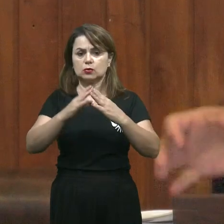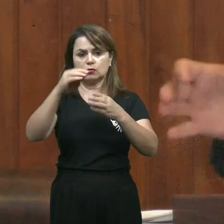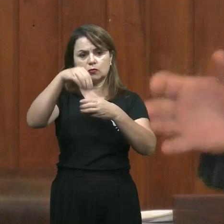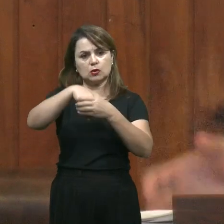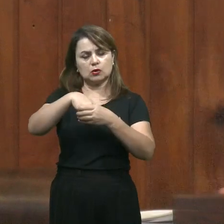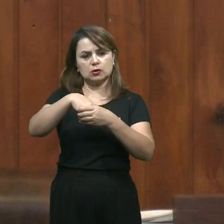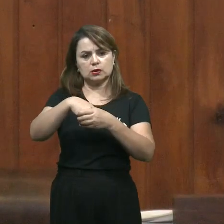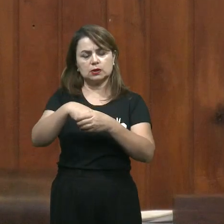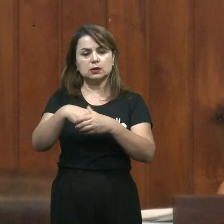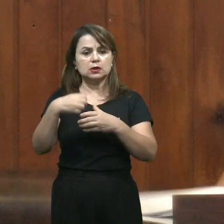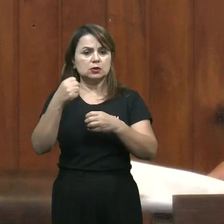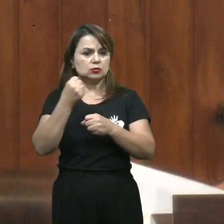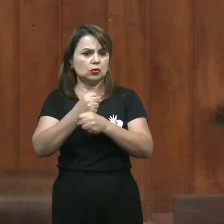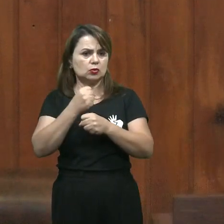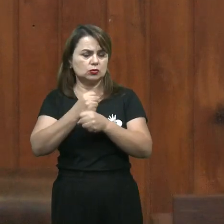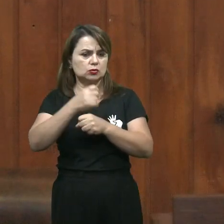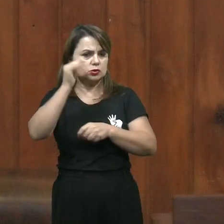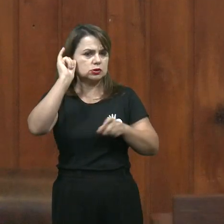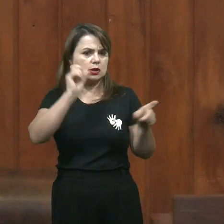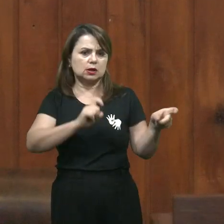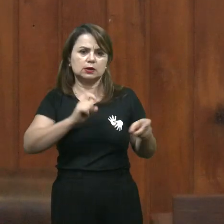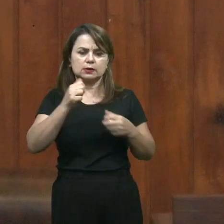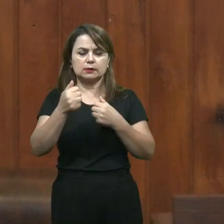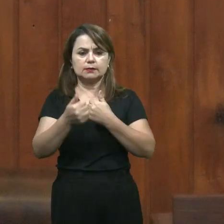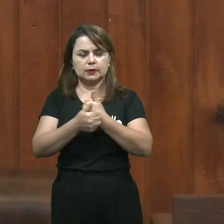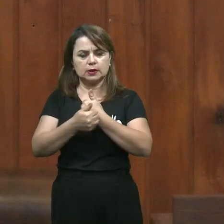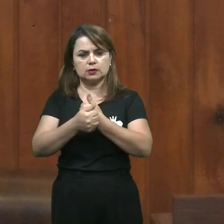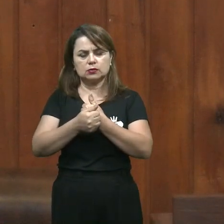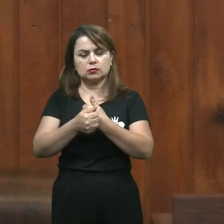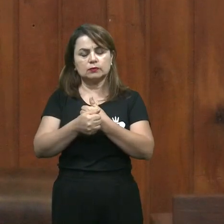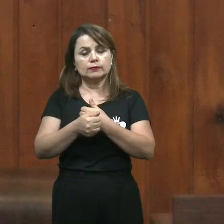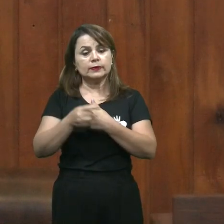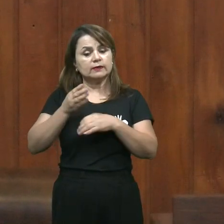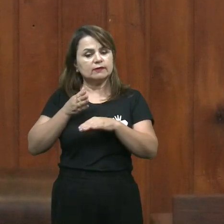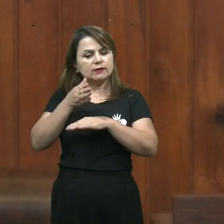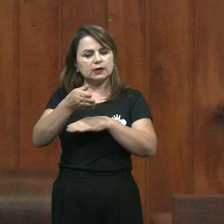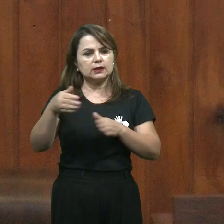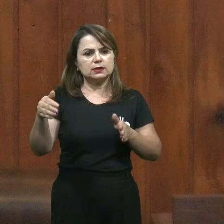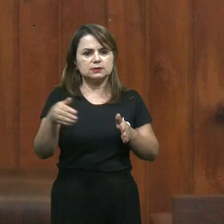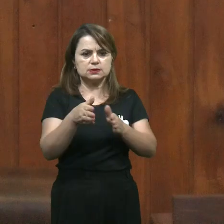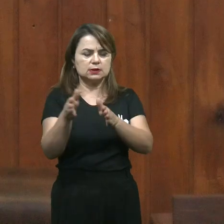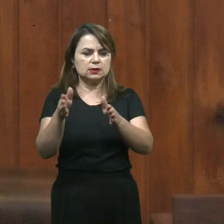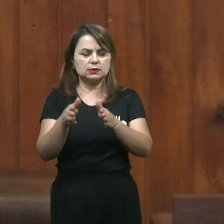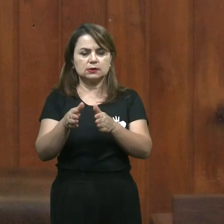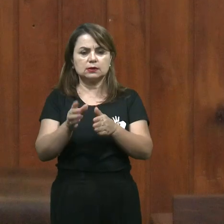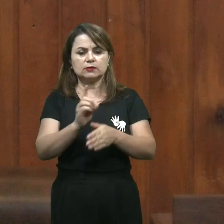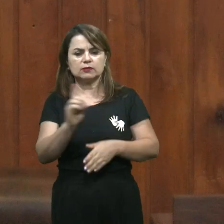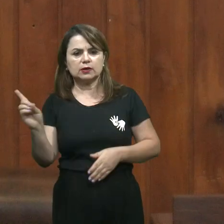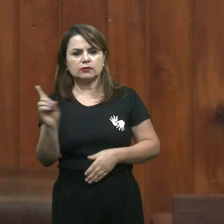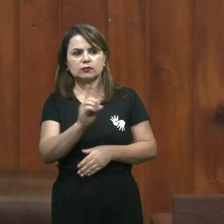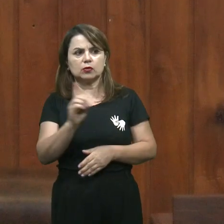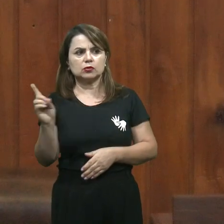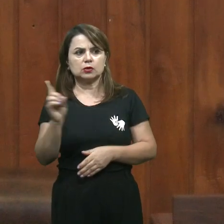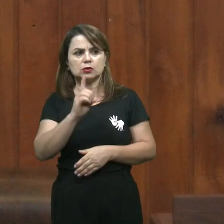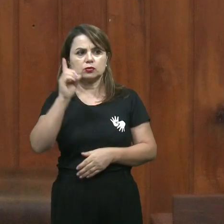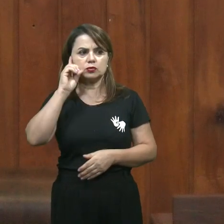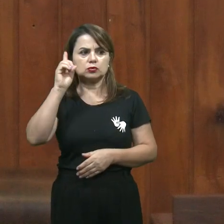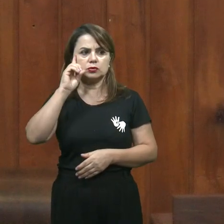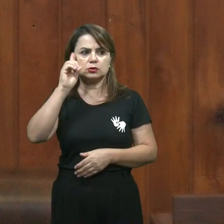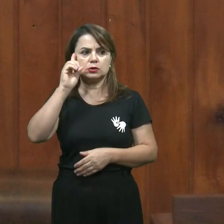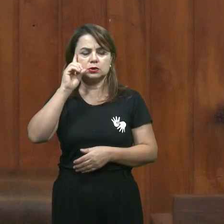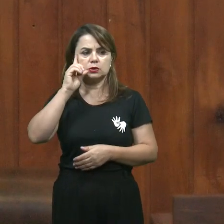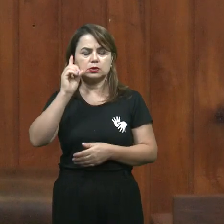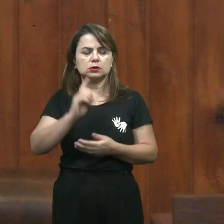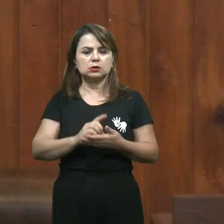chagareiros que tanto necessitam de ir e vim e dessa estrada ali para a melhor escoação das suas produções e o seu dia a dia, senhor presidente.